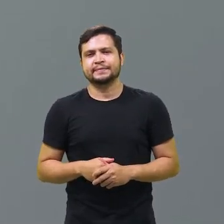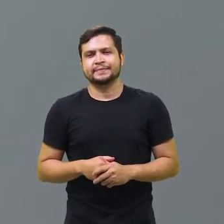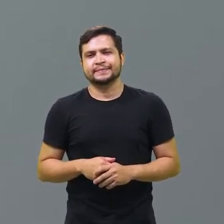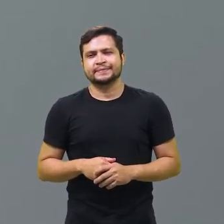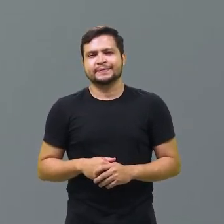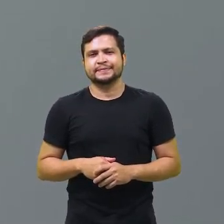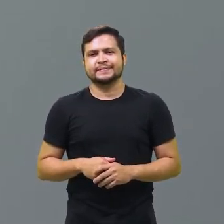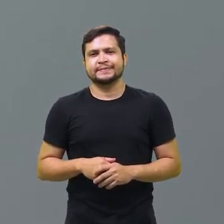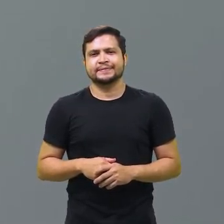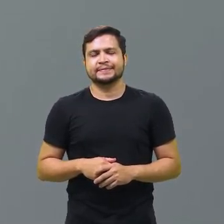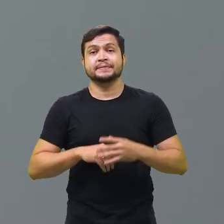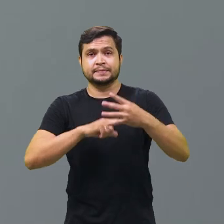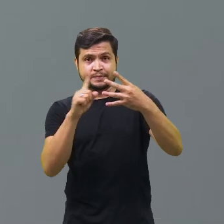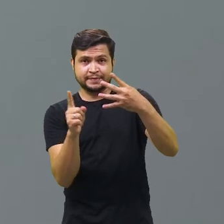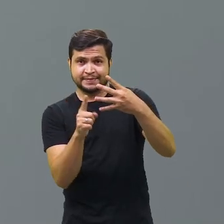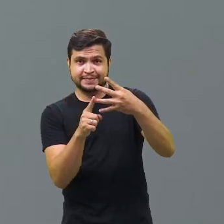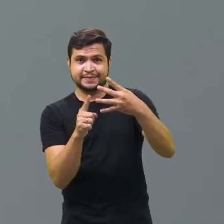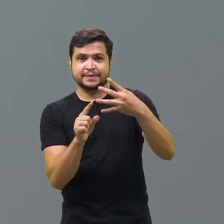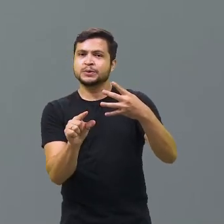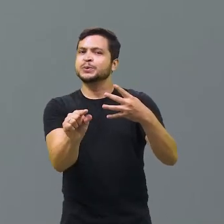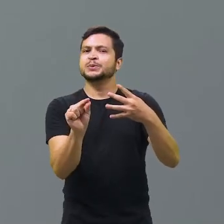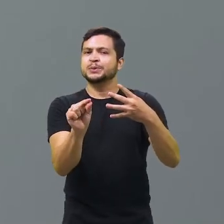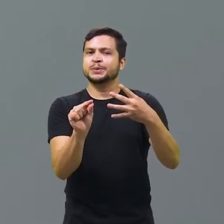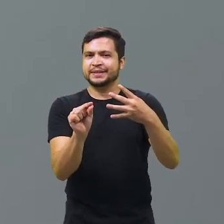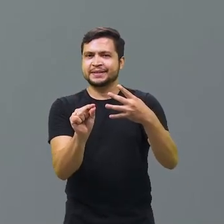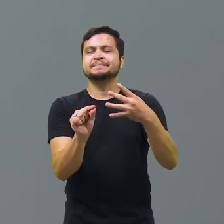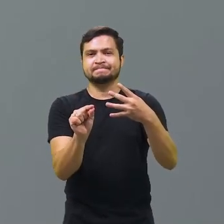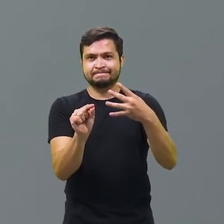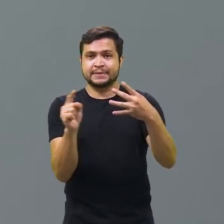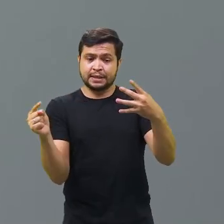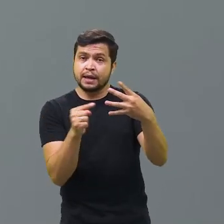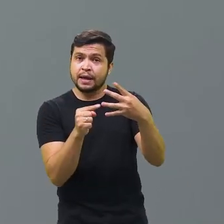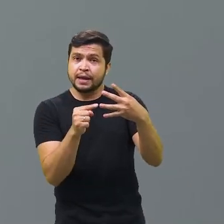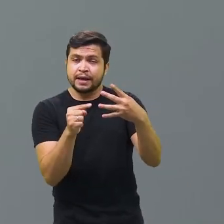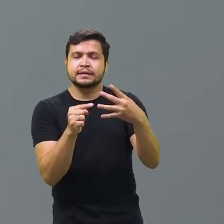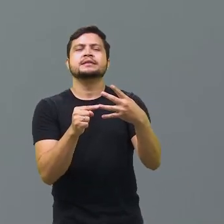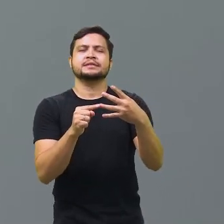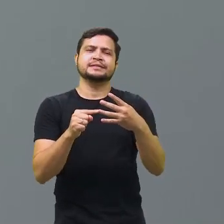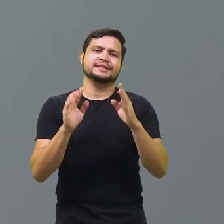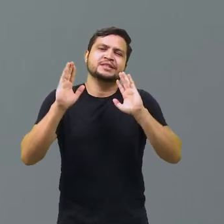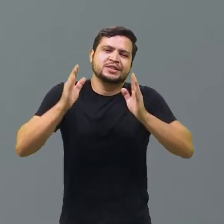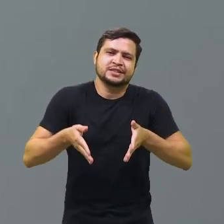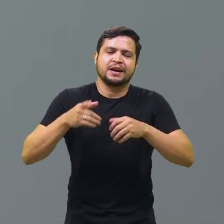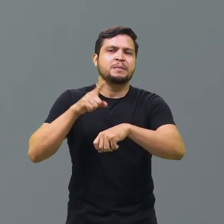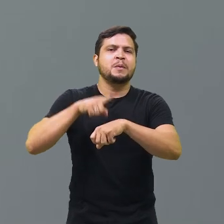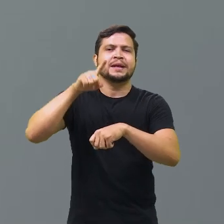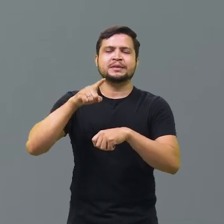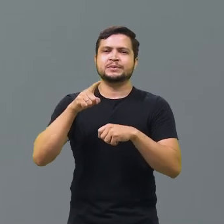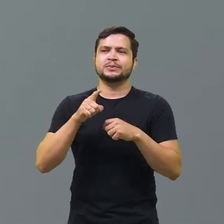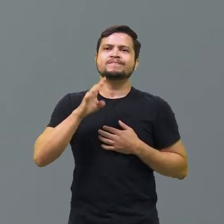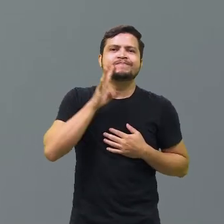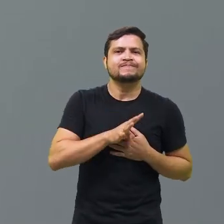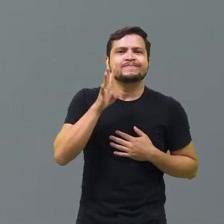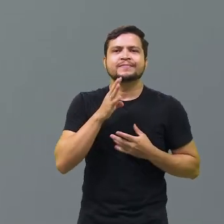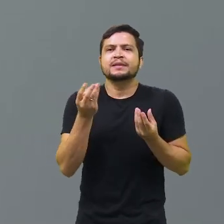mais adiante, chegamos nas gimnospermas. Aqui, gente, chegando nas gimnospermas, a gente chega num momento muito